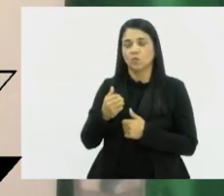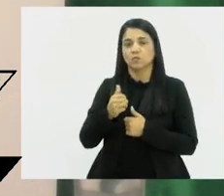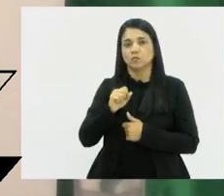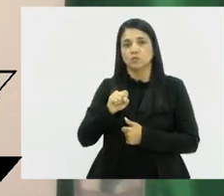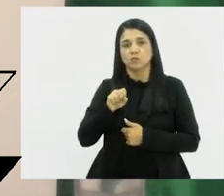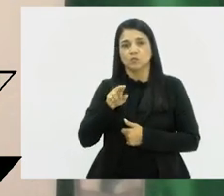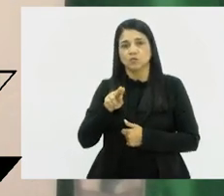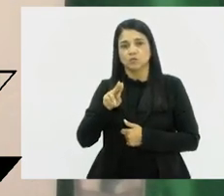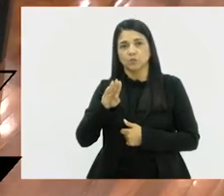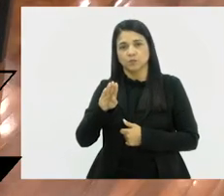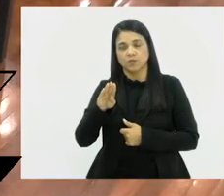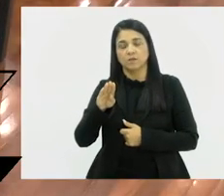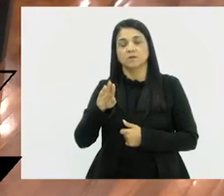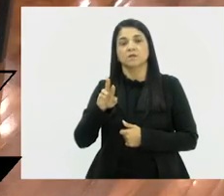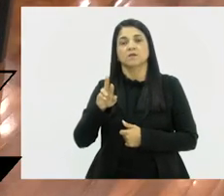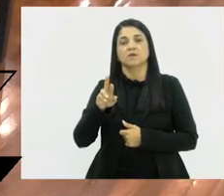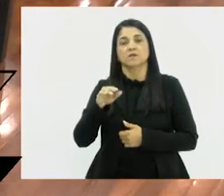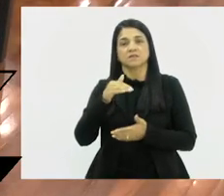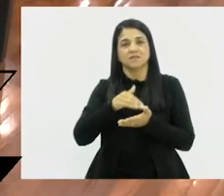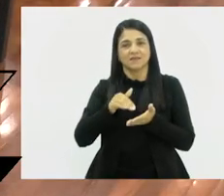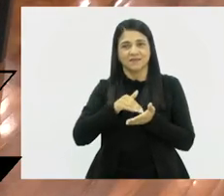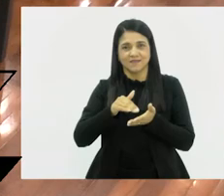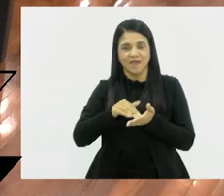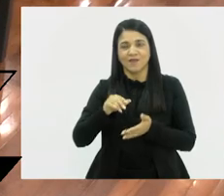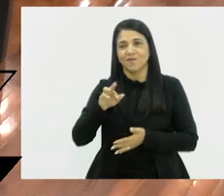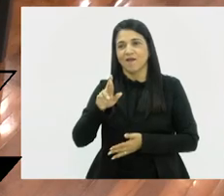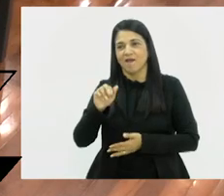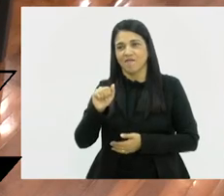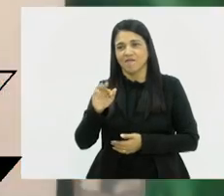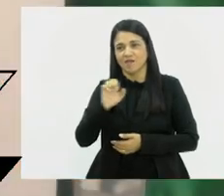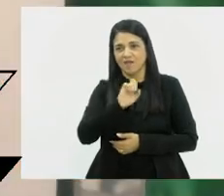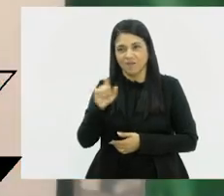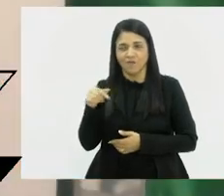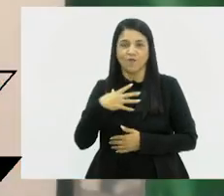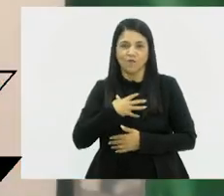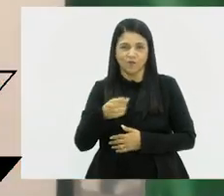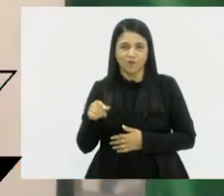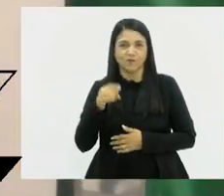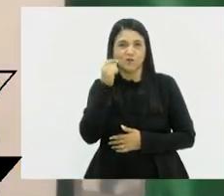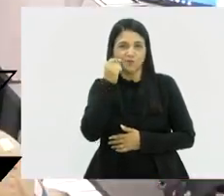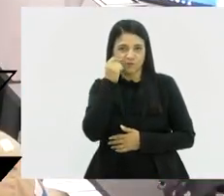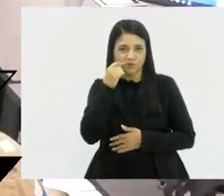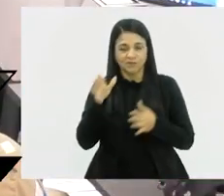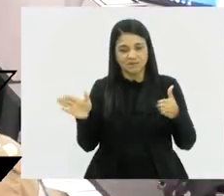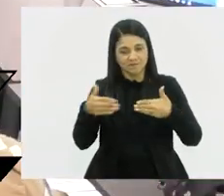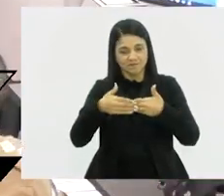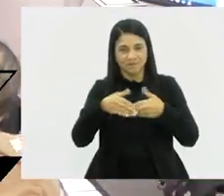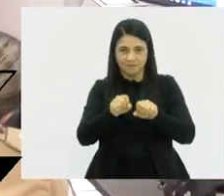e filho do nosso querido amigo Ratinho. Isso aí. Deus abençoe, está encerrada a sessão.